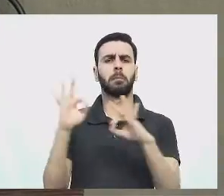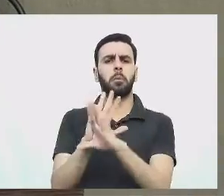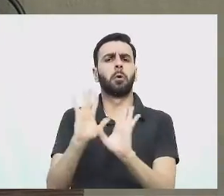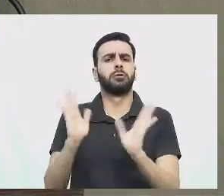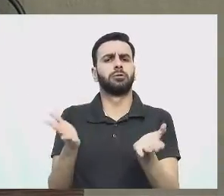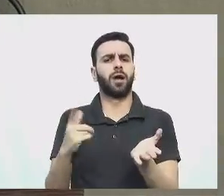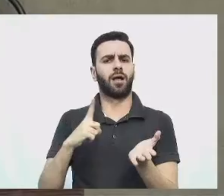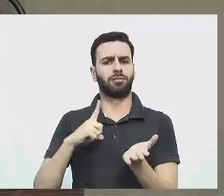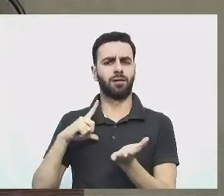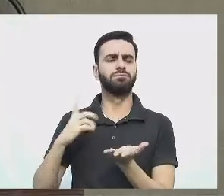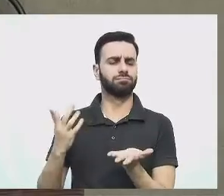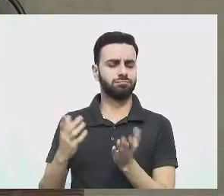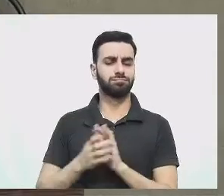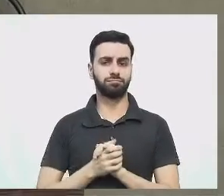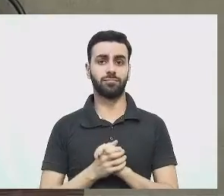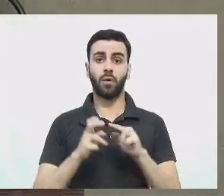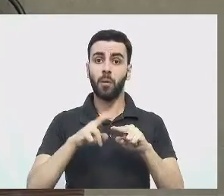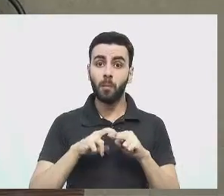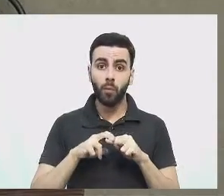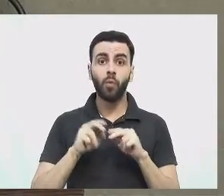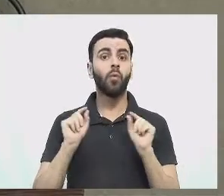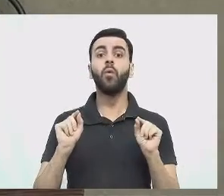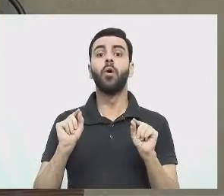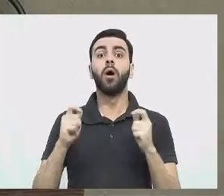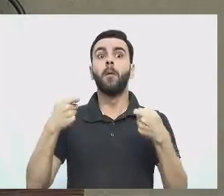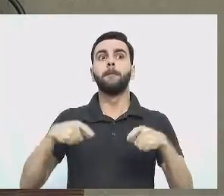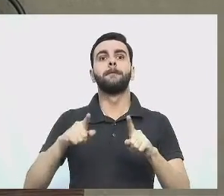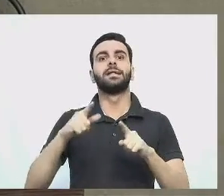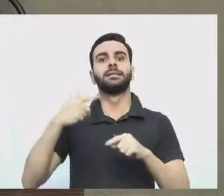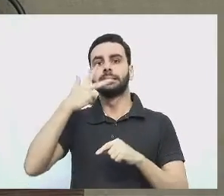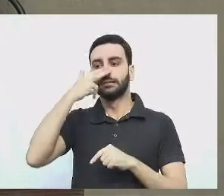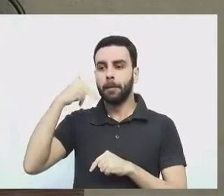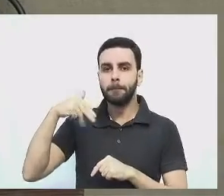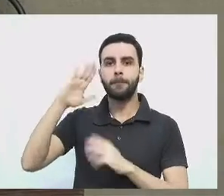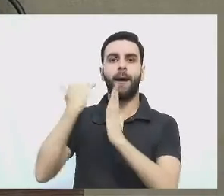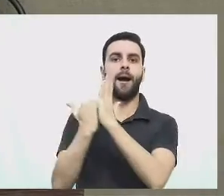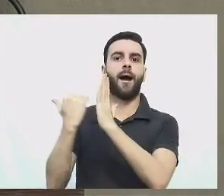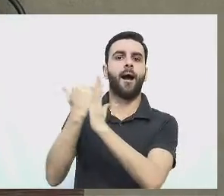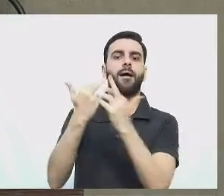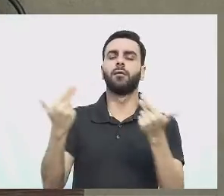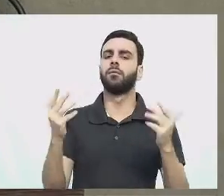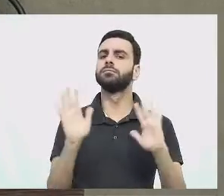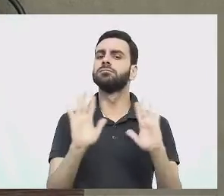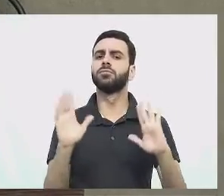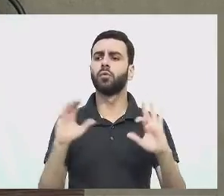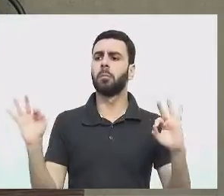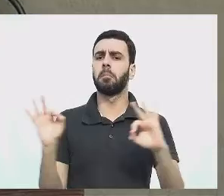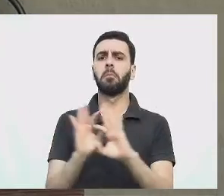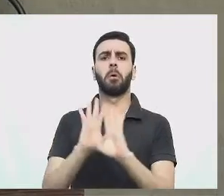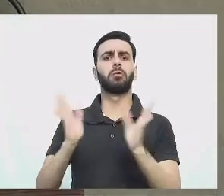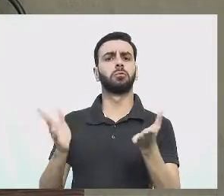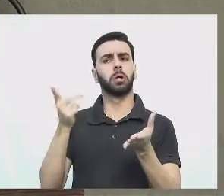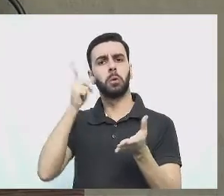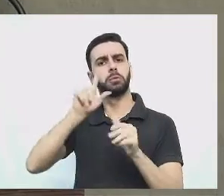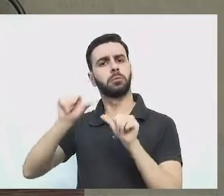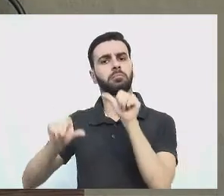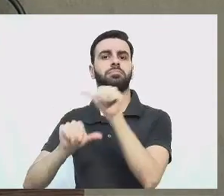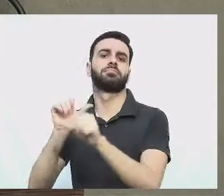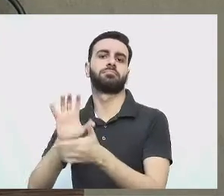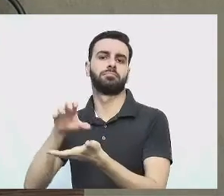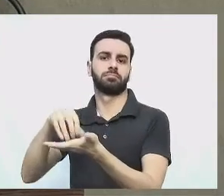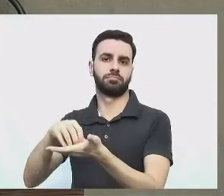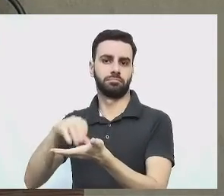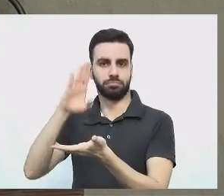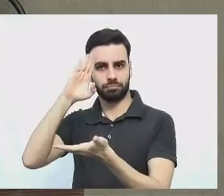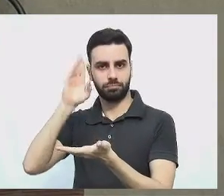aquilo. Então, não houve nenhuma necessidade de investimento para se tornar um centro universitário. E estamos